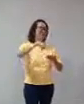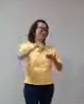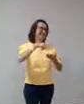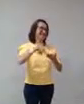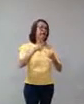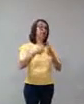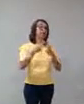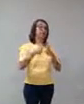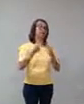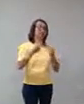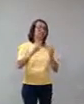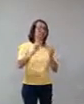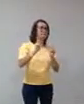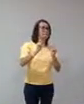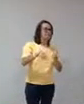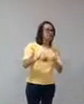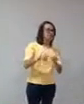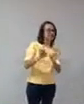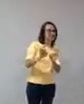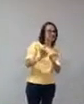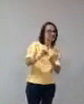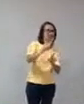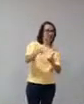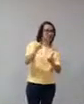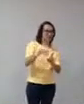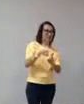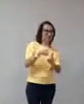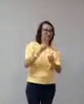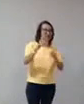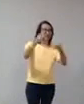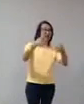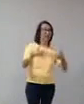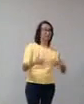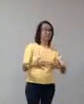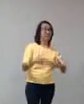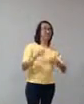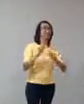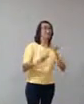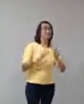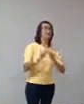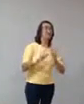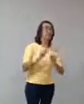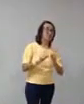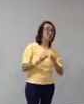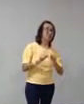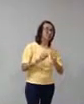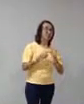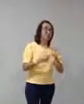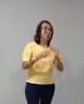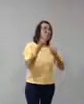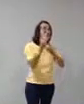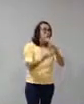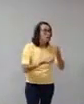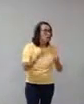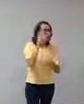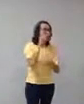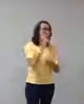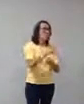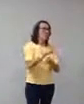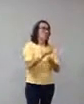Potência de Existir, que ele narra, ele mostra como ele conseguiu